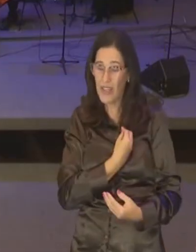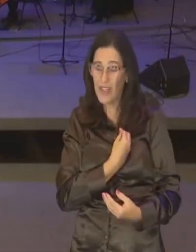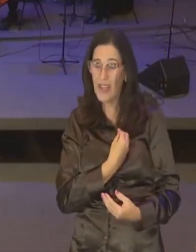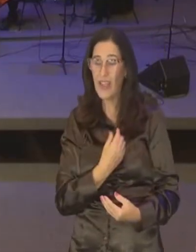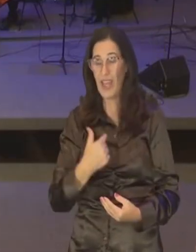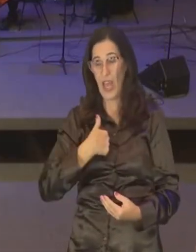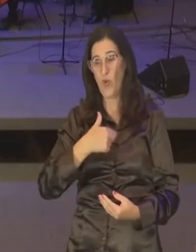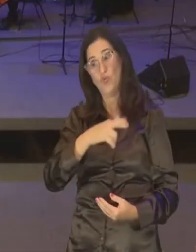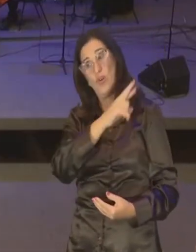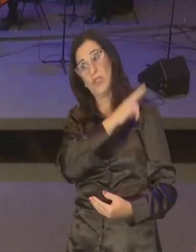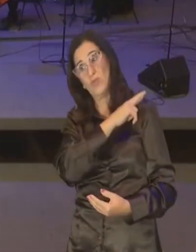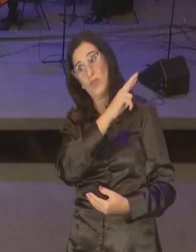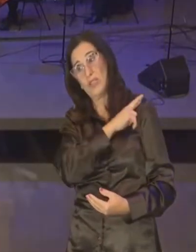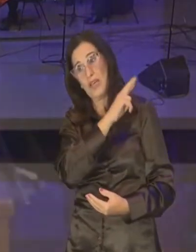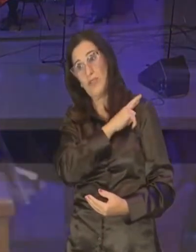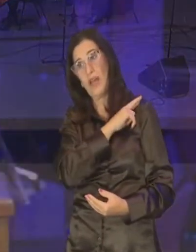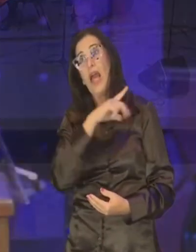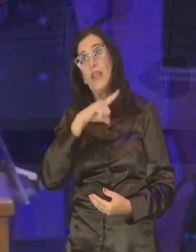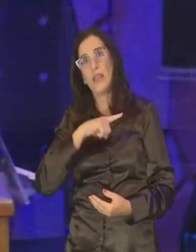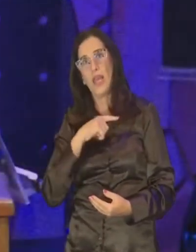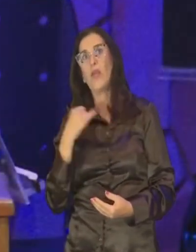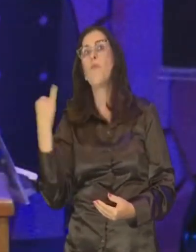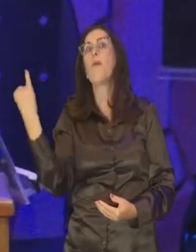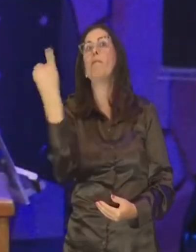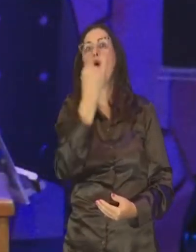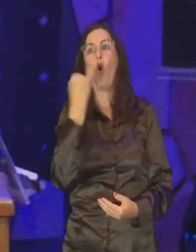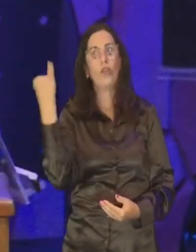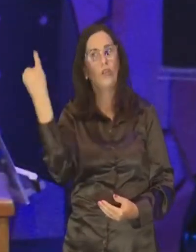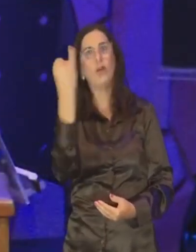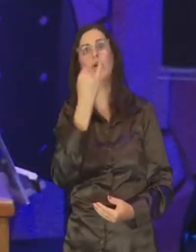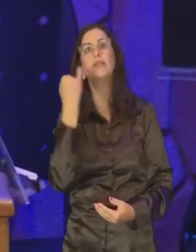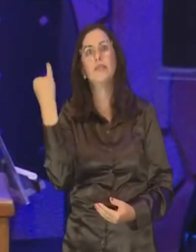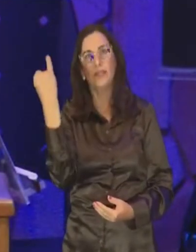mãos tem um valor muito importante para Ele.